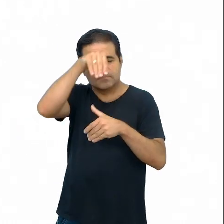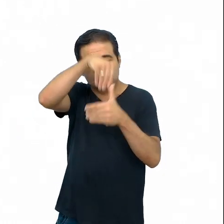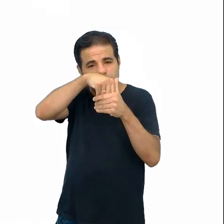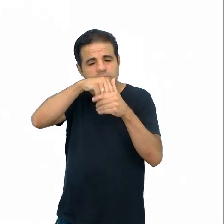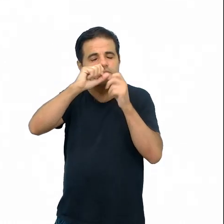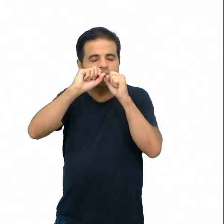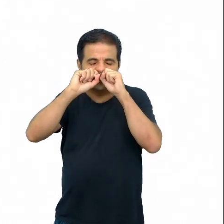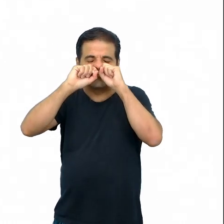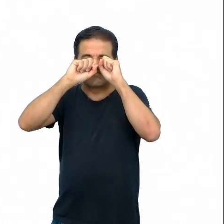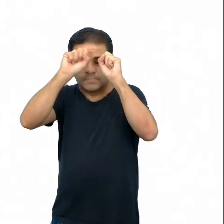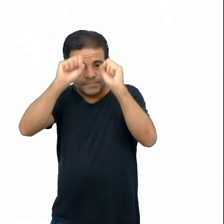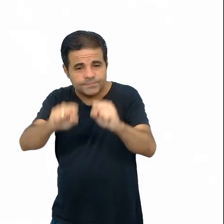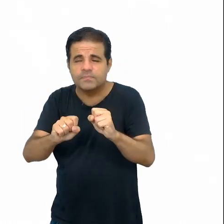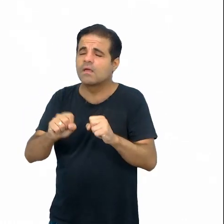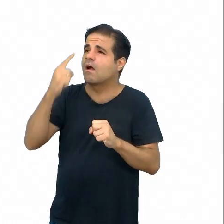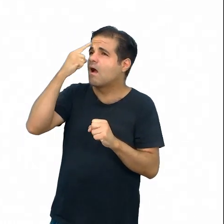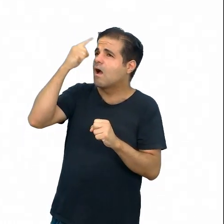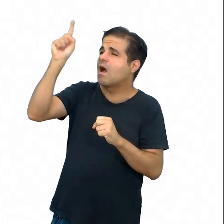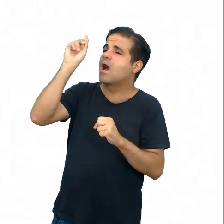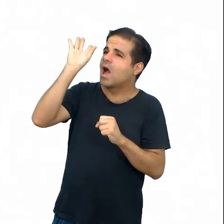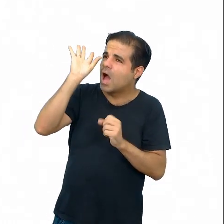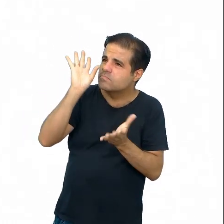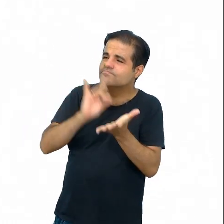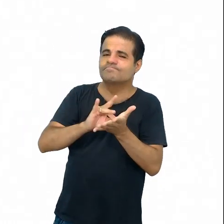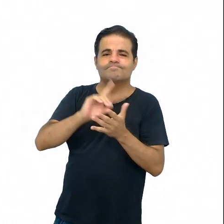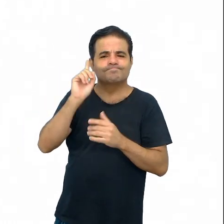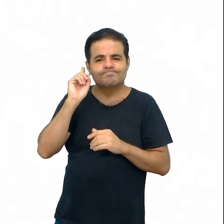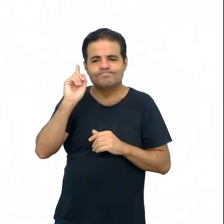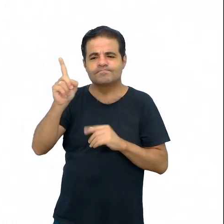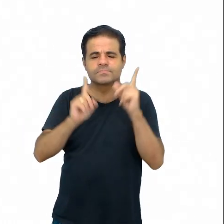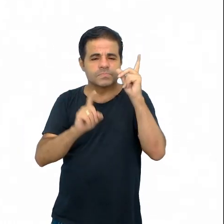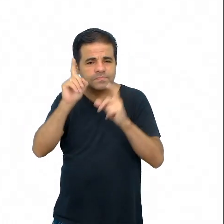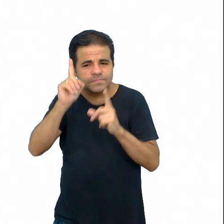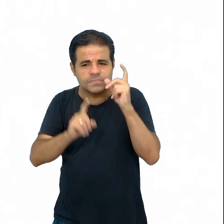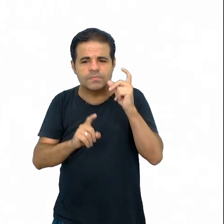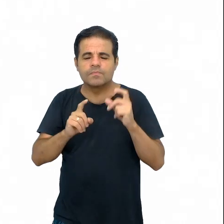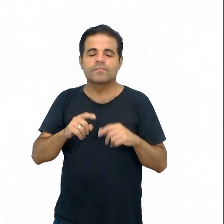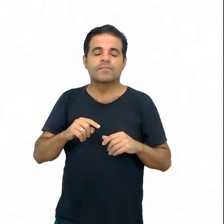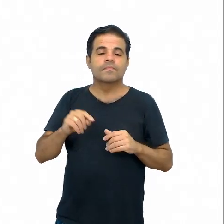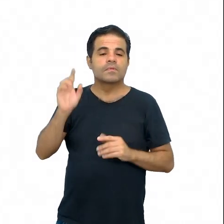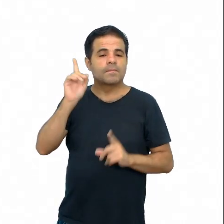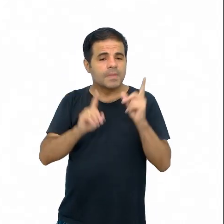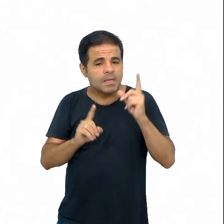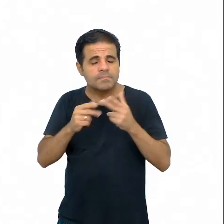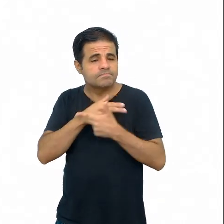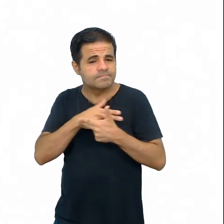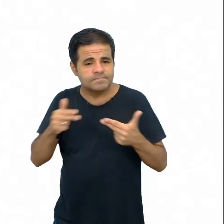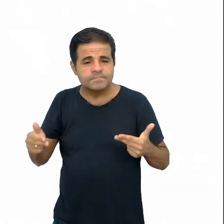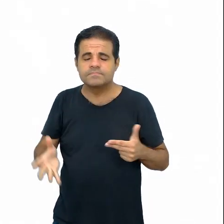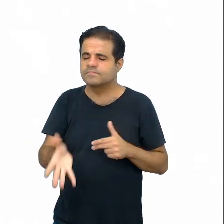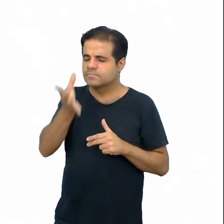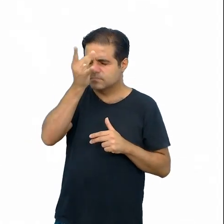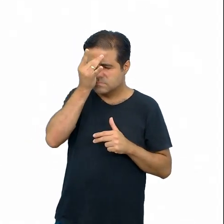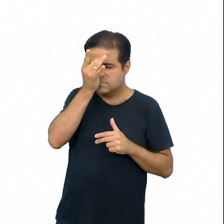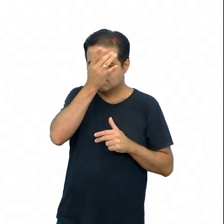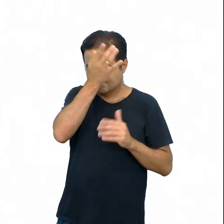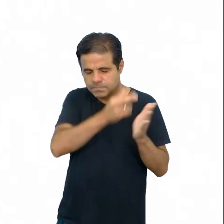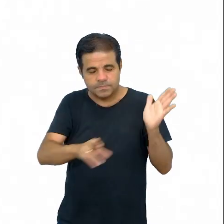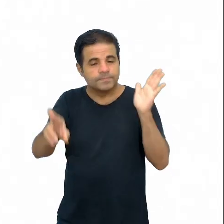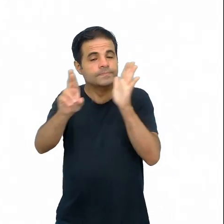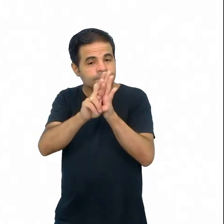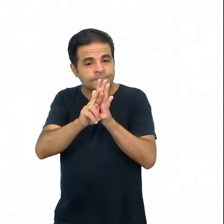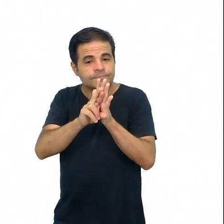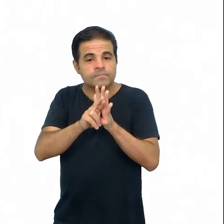que podem dar essa ideia, né, do que seja os gestos ou a mímica, né, graficamente